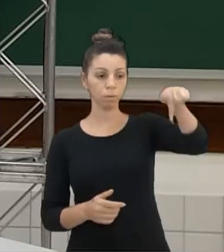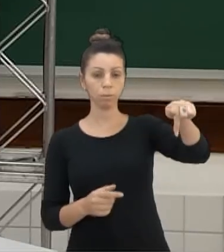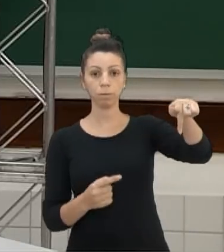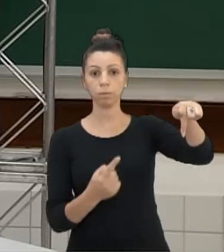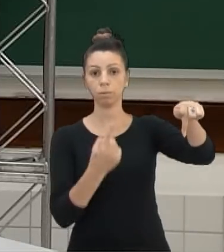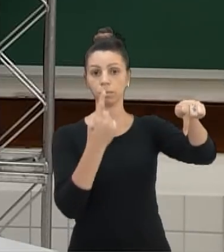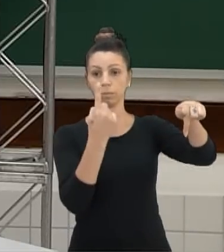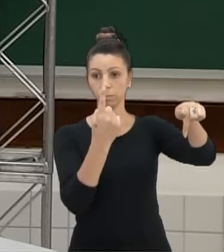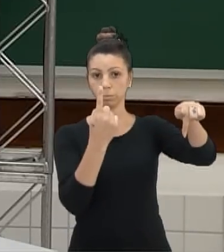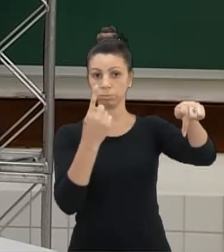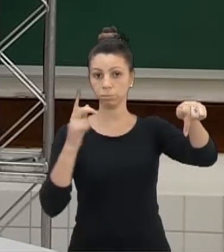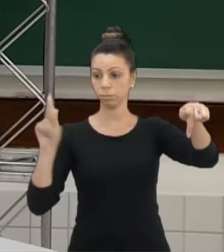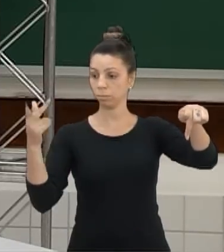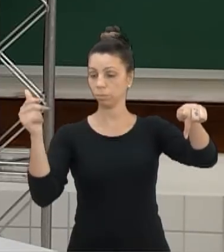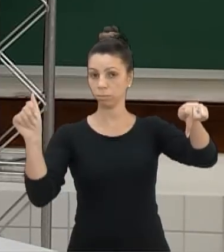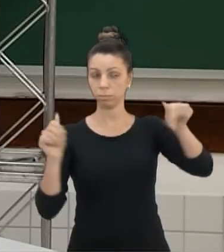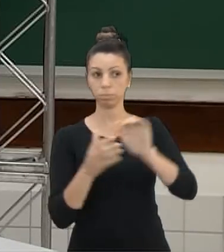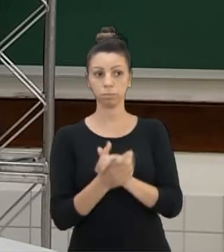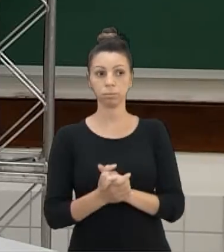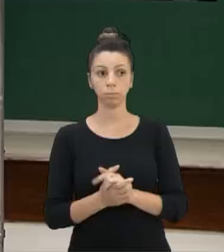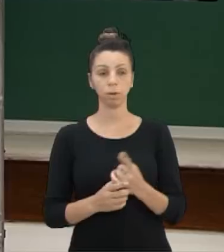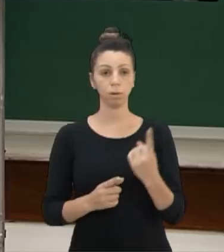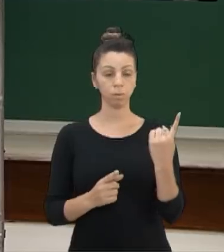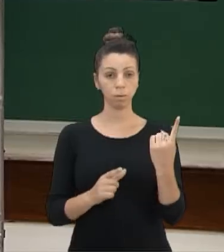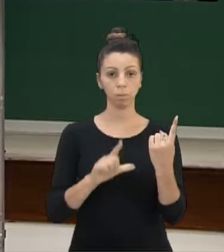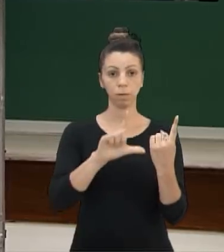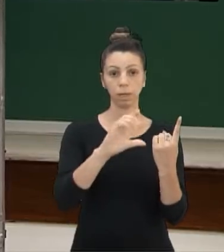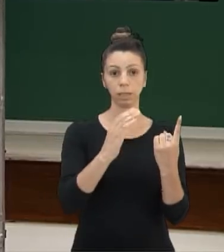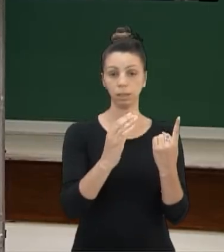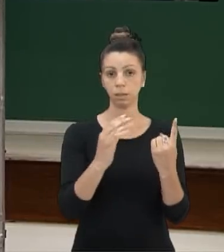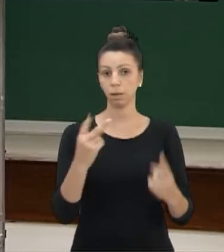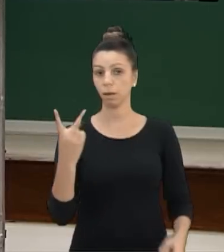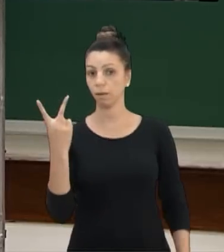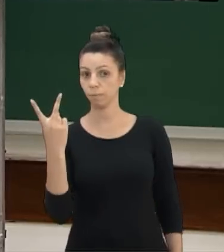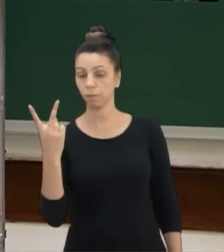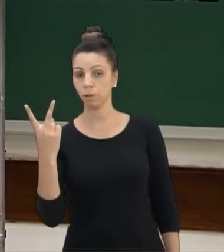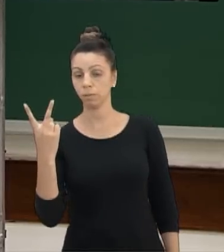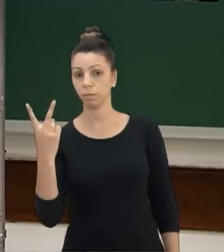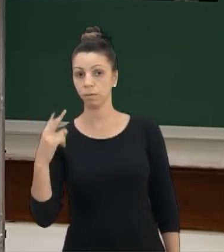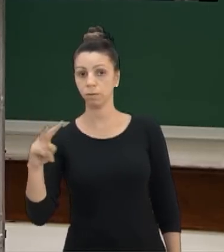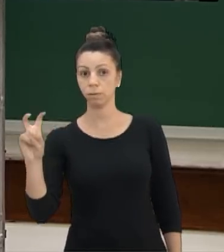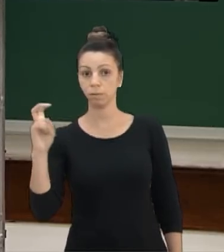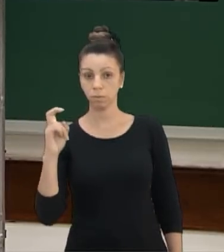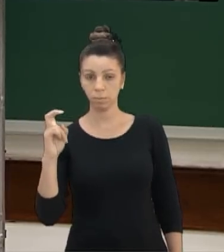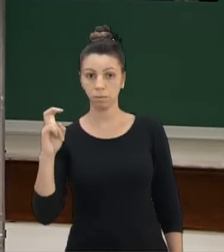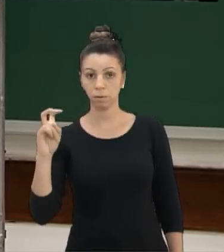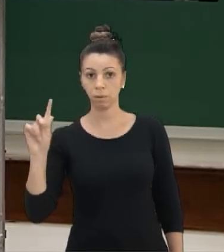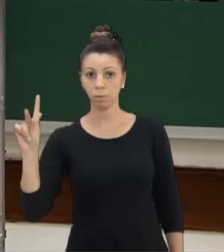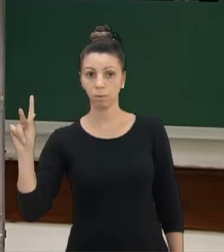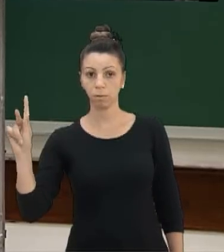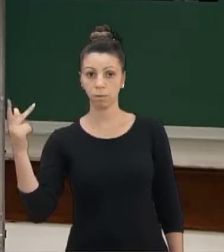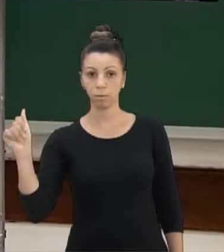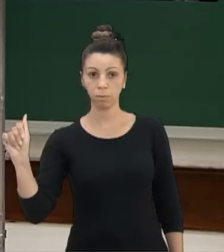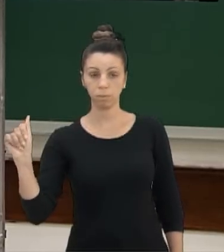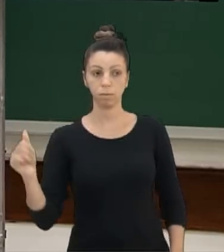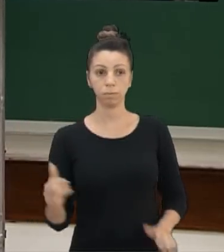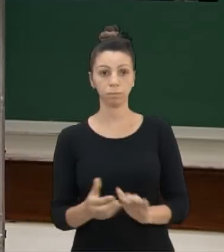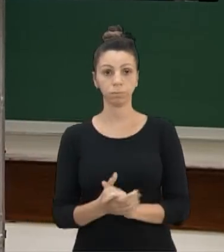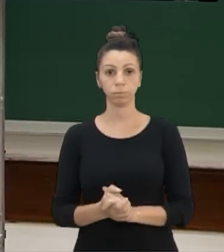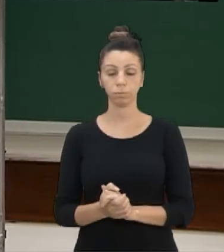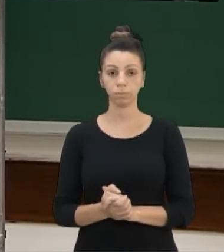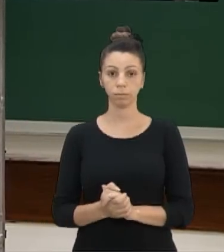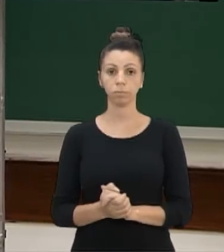1 hectare, um lote colonial é 25 hectares. A gente vai pegar e vai trabalhar com